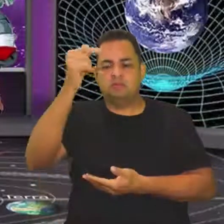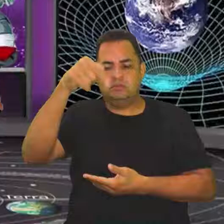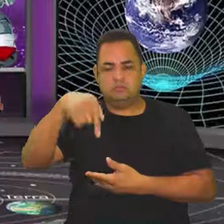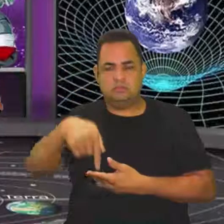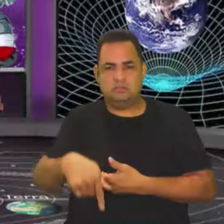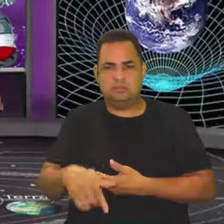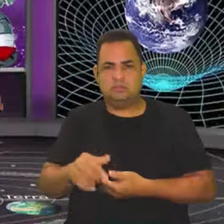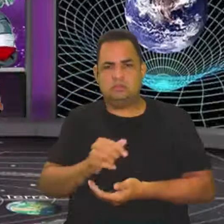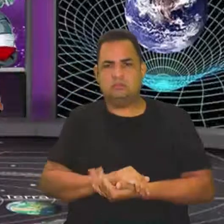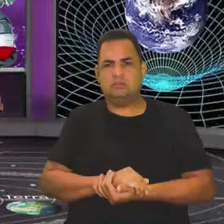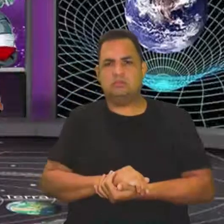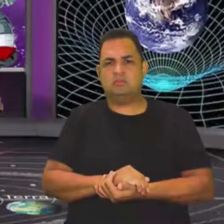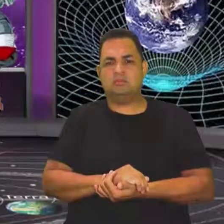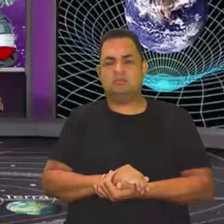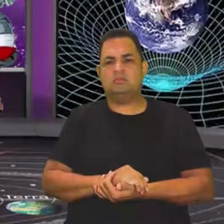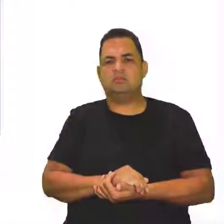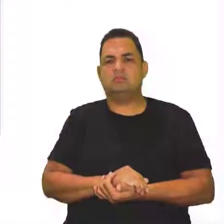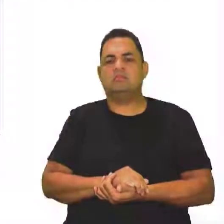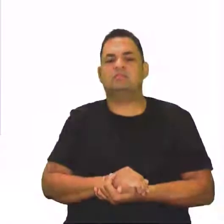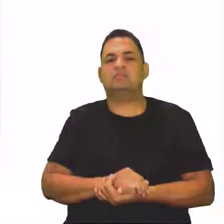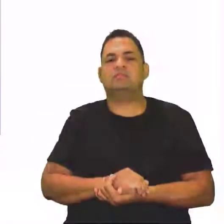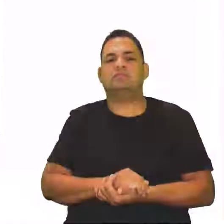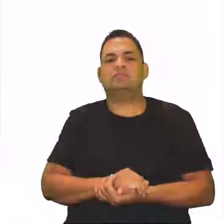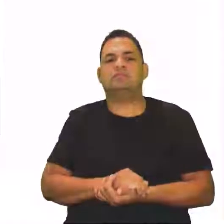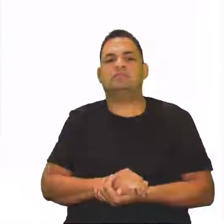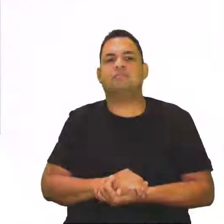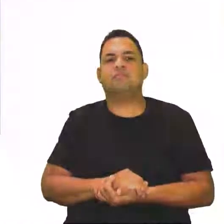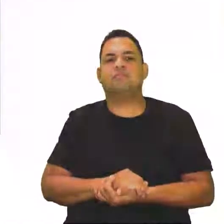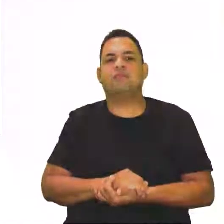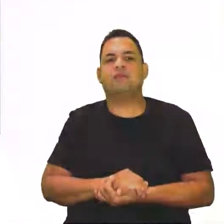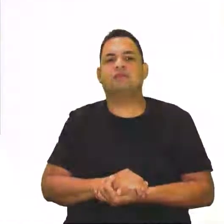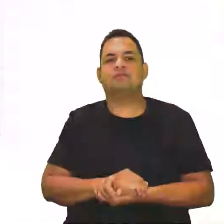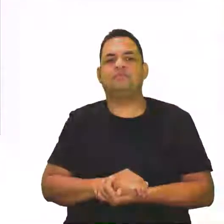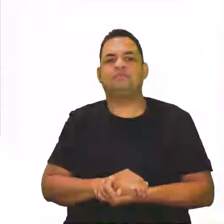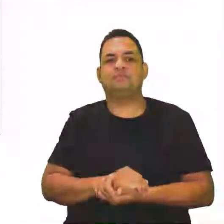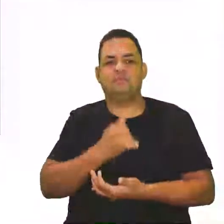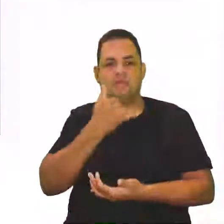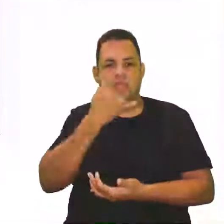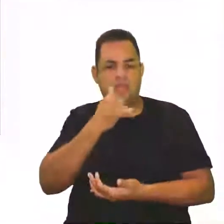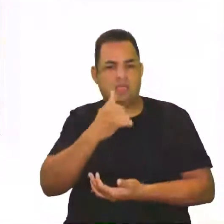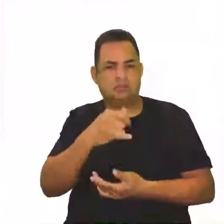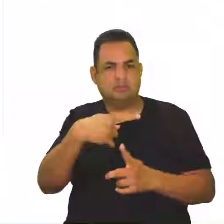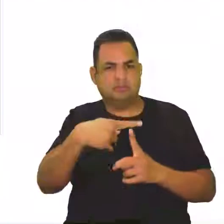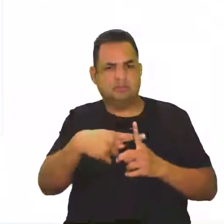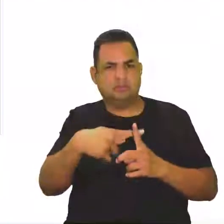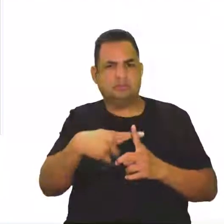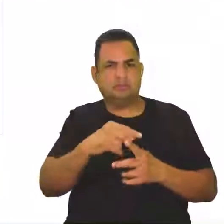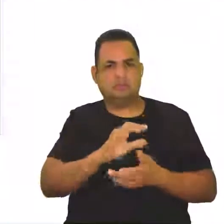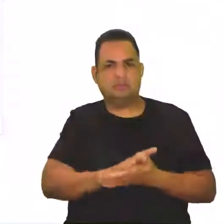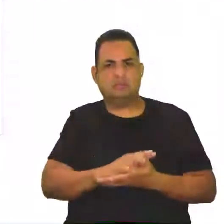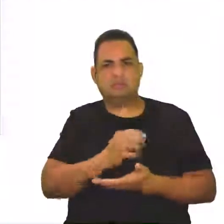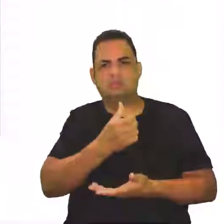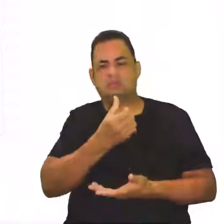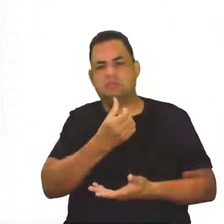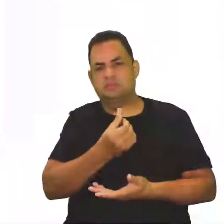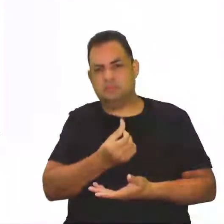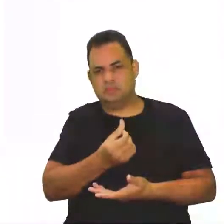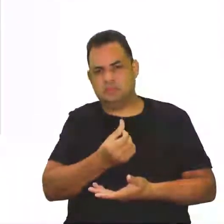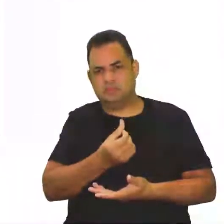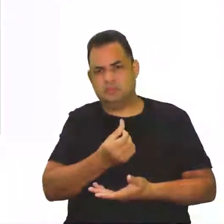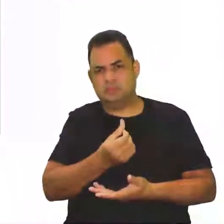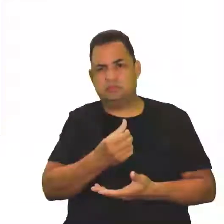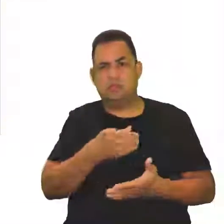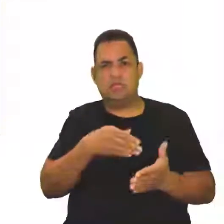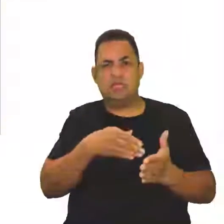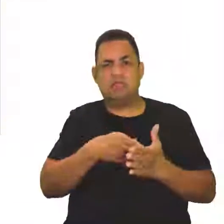árvore invertida. Vamos ver como é que é? Então, olha só. As cargas positivas estão entre 6